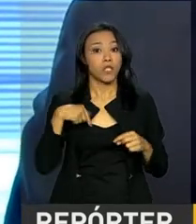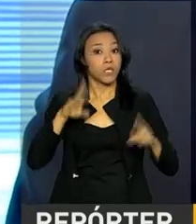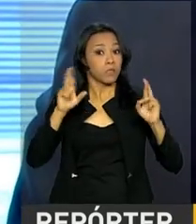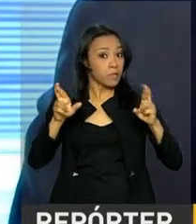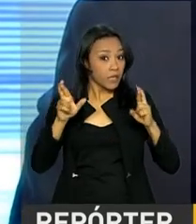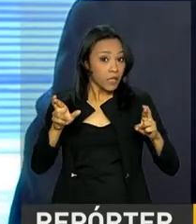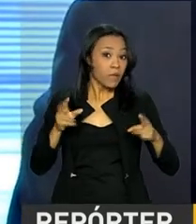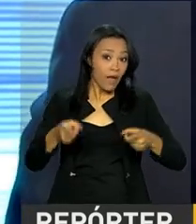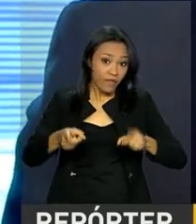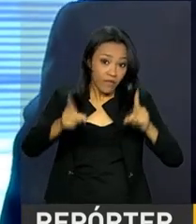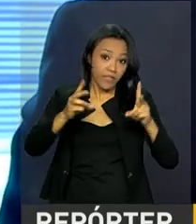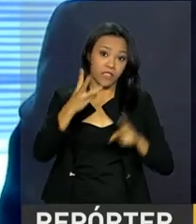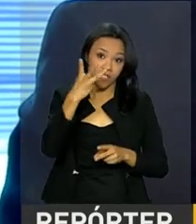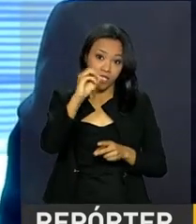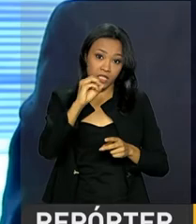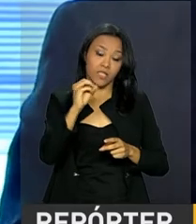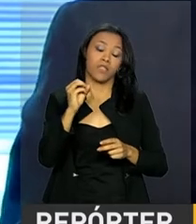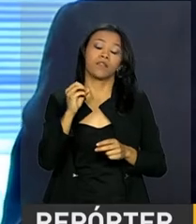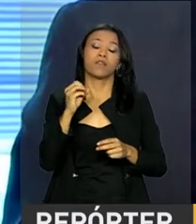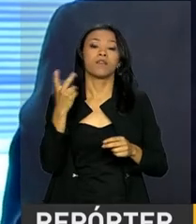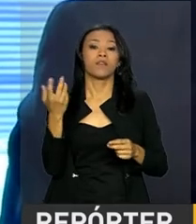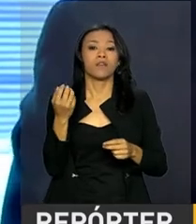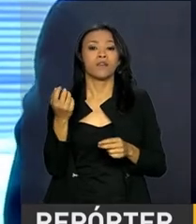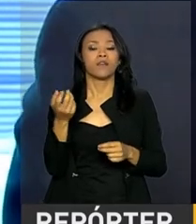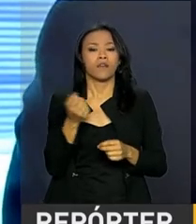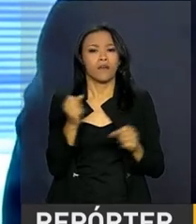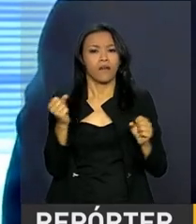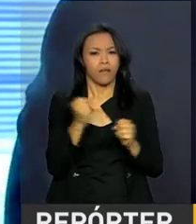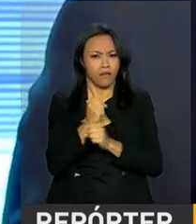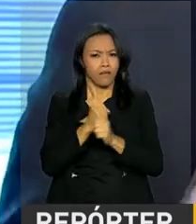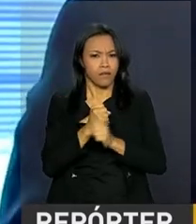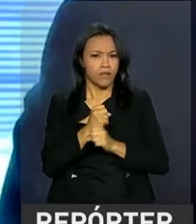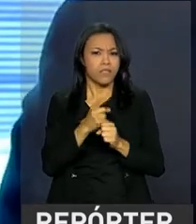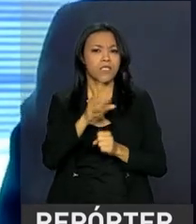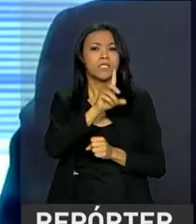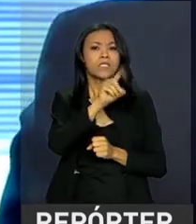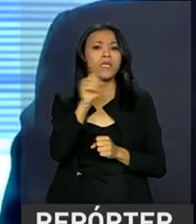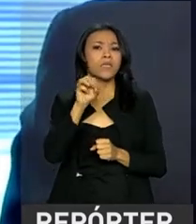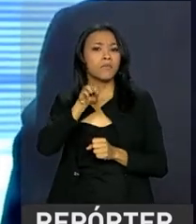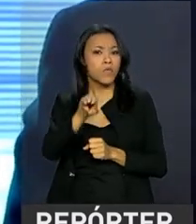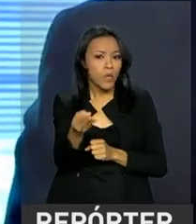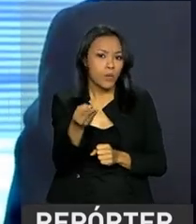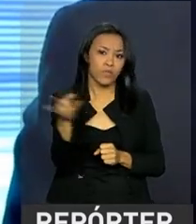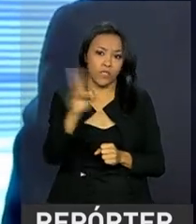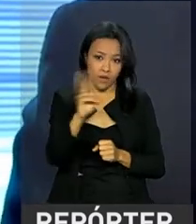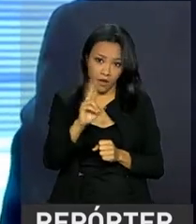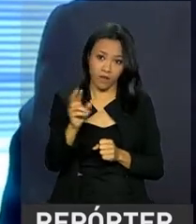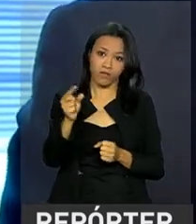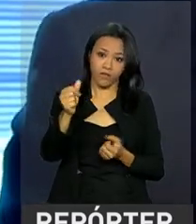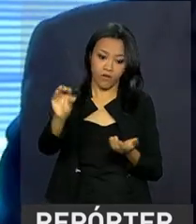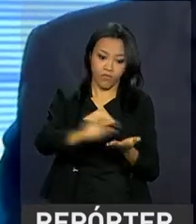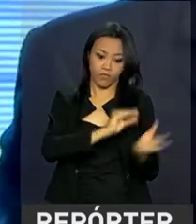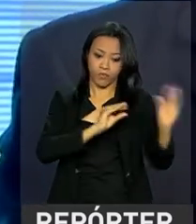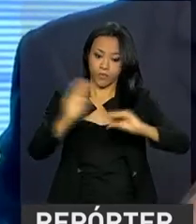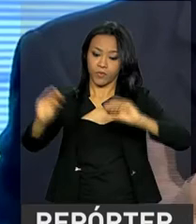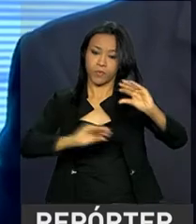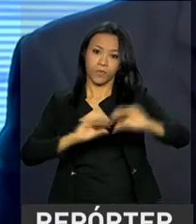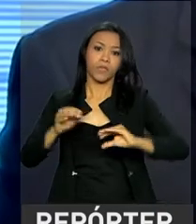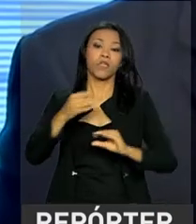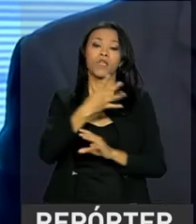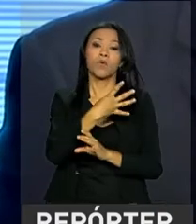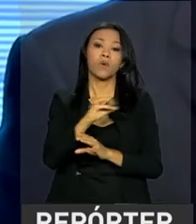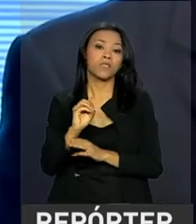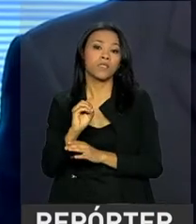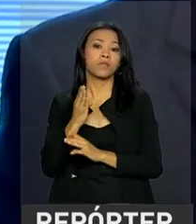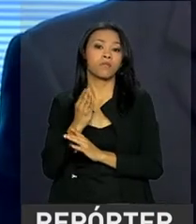nós devemos atrair da ordem de 100 bilhões de reais em investimentos ao longo dos próximos 10 anos e algo como 400 bilhões